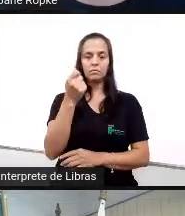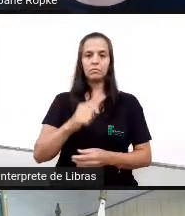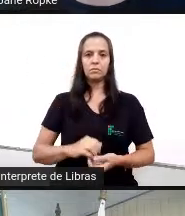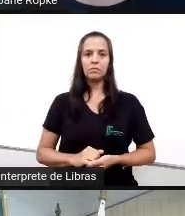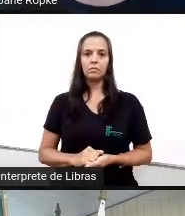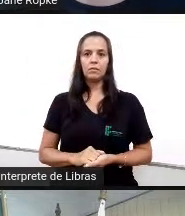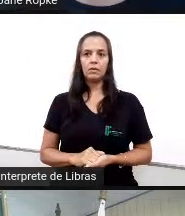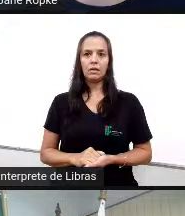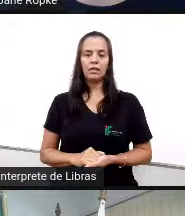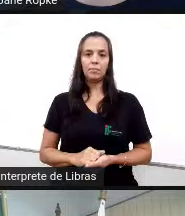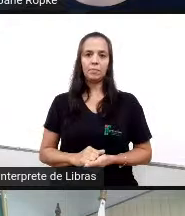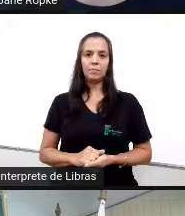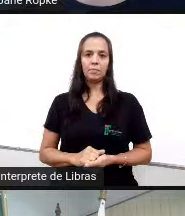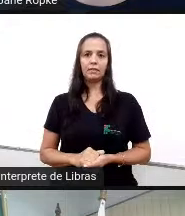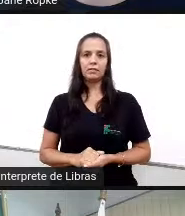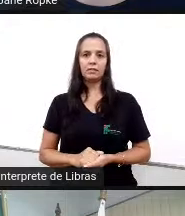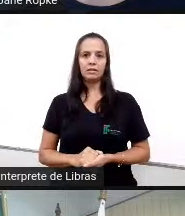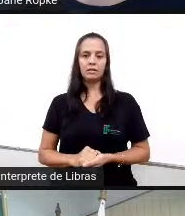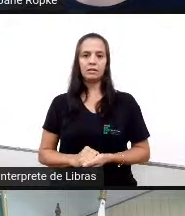do Sul.